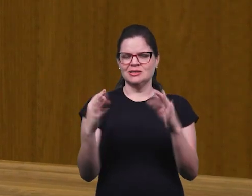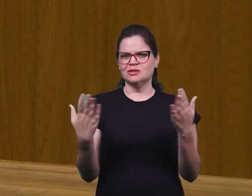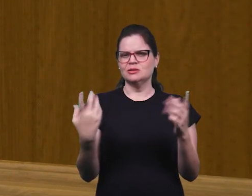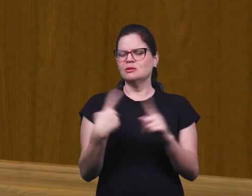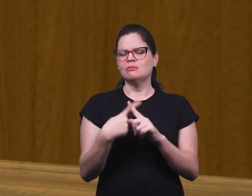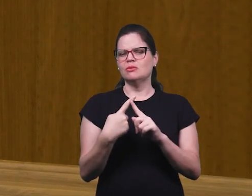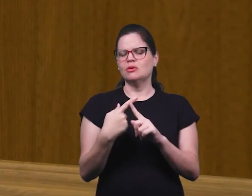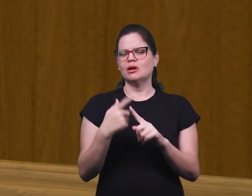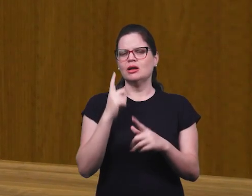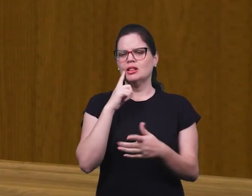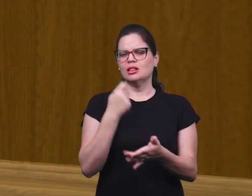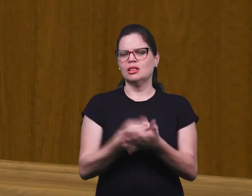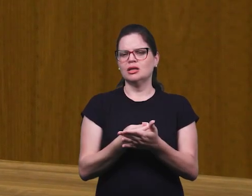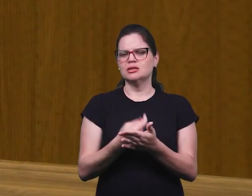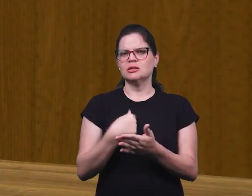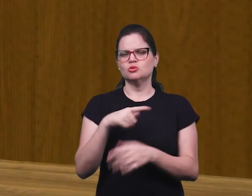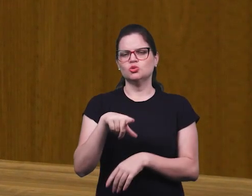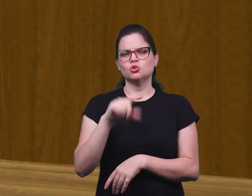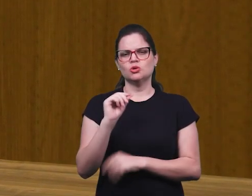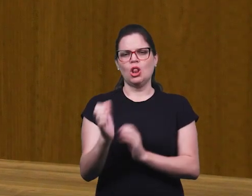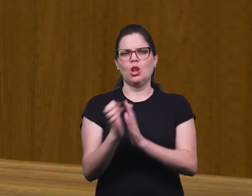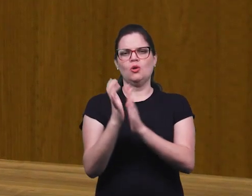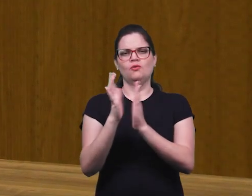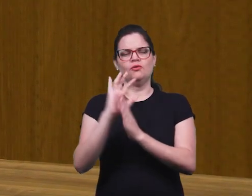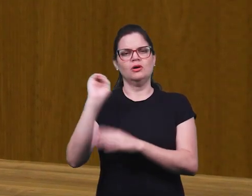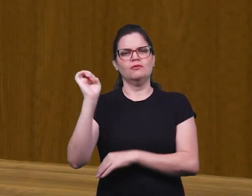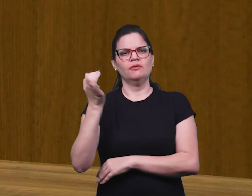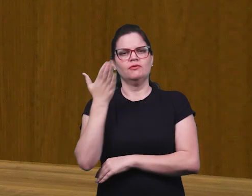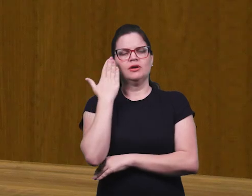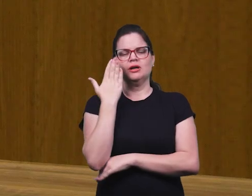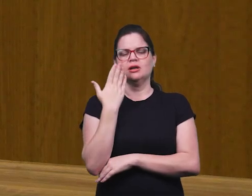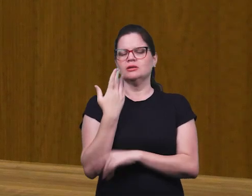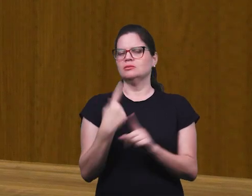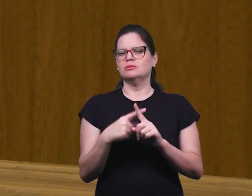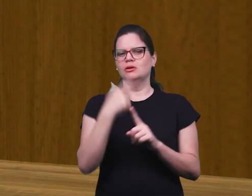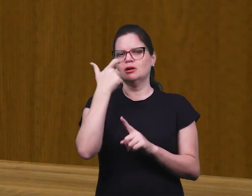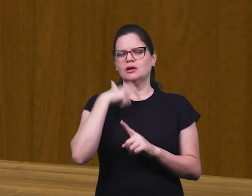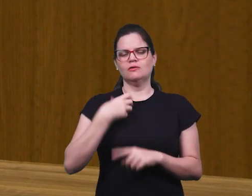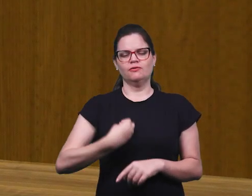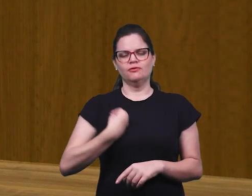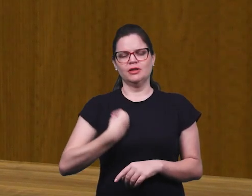eu devo tomar essa decisão? De viver uma vida